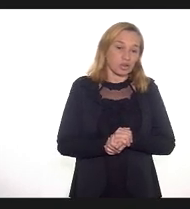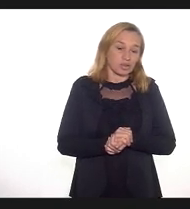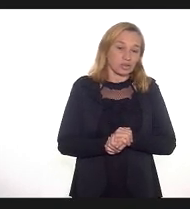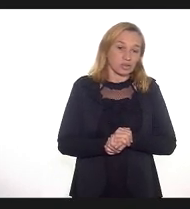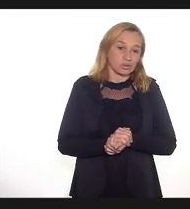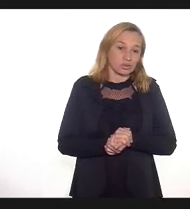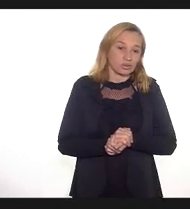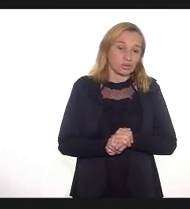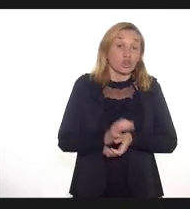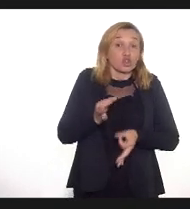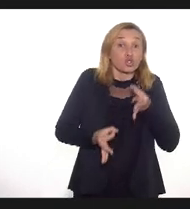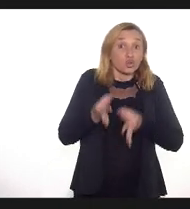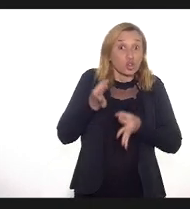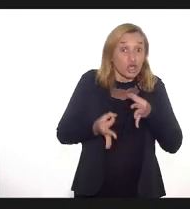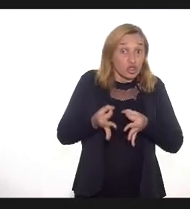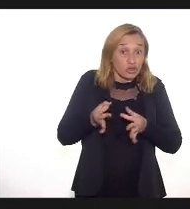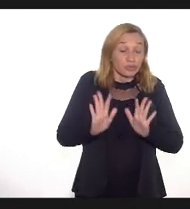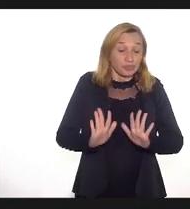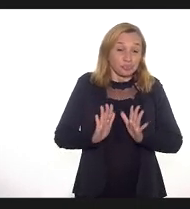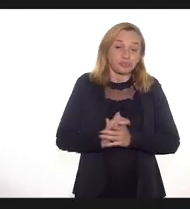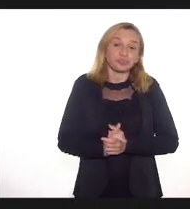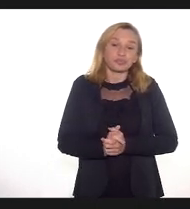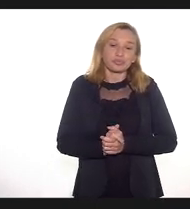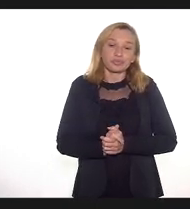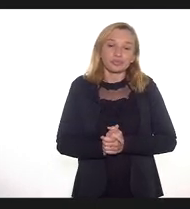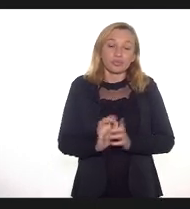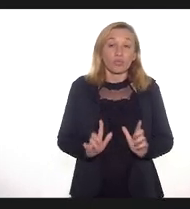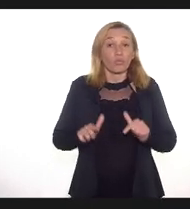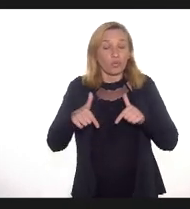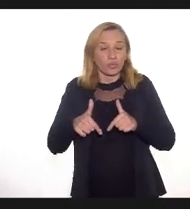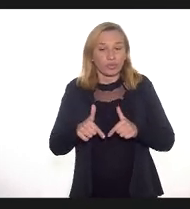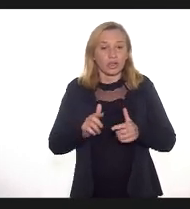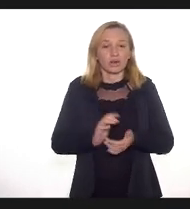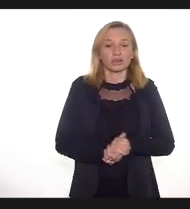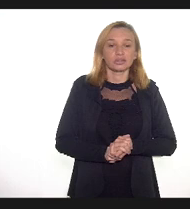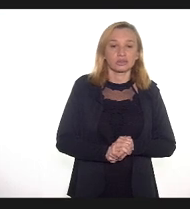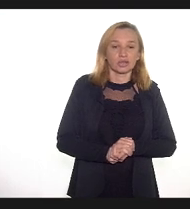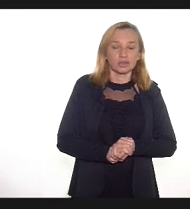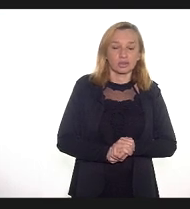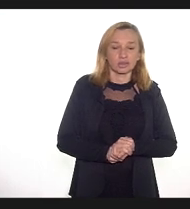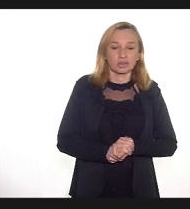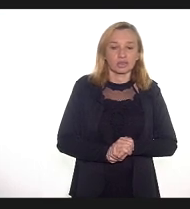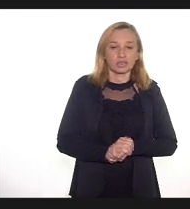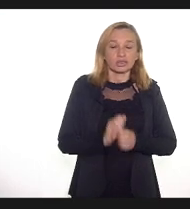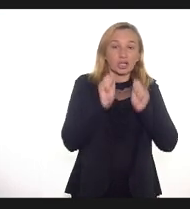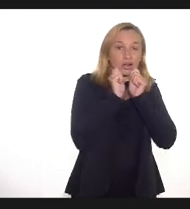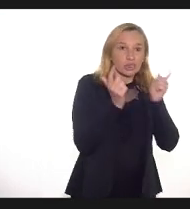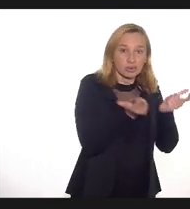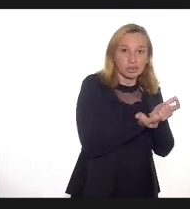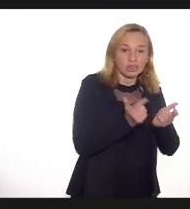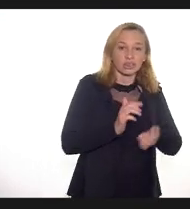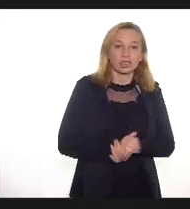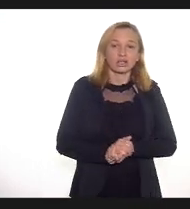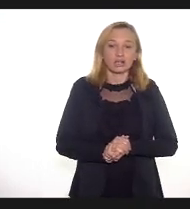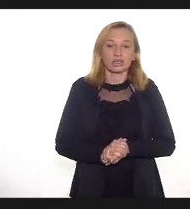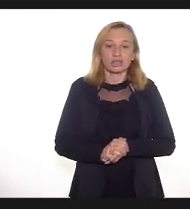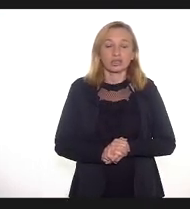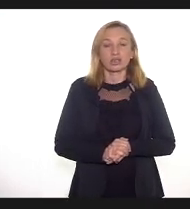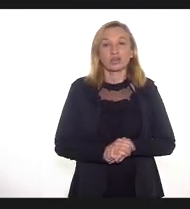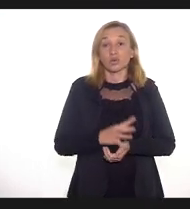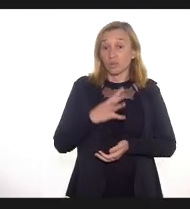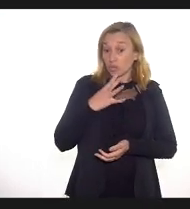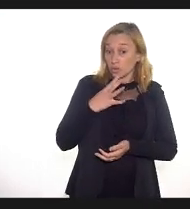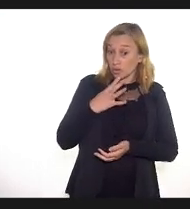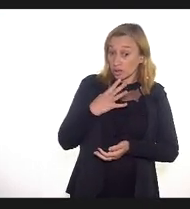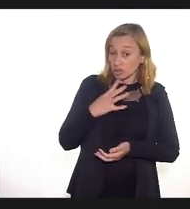no meio jurídico fluminense, na atuação da Assembleia Legislativa, era reconhecer